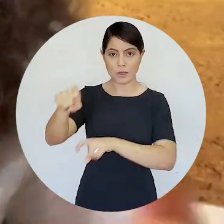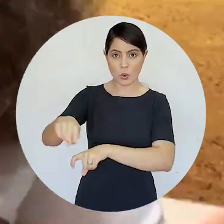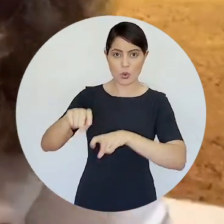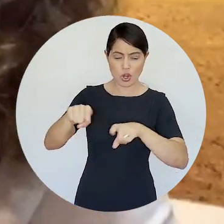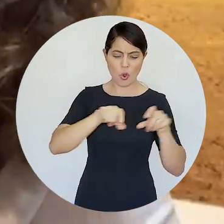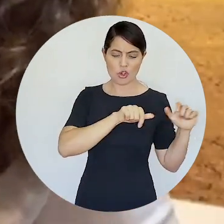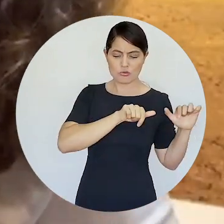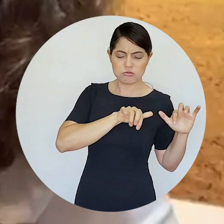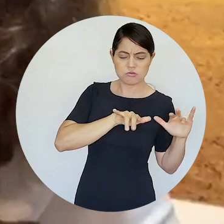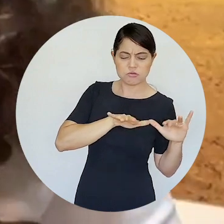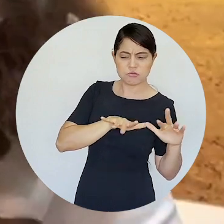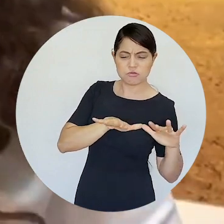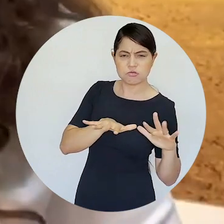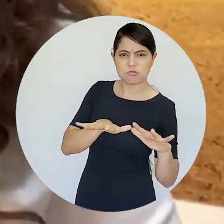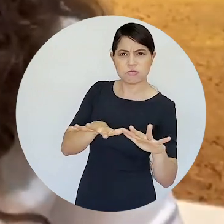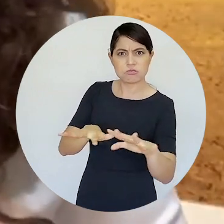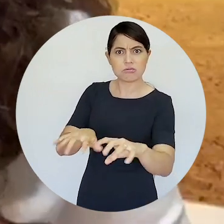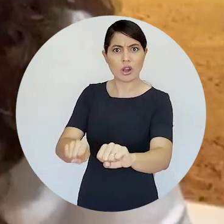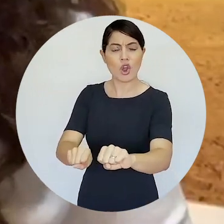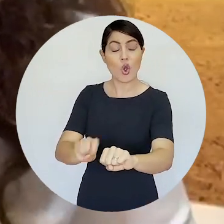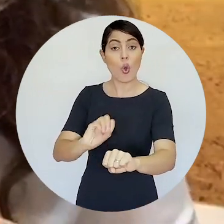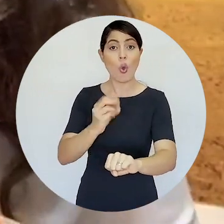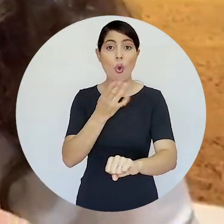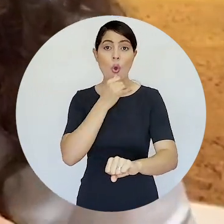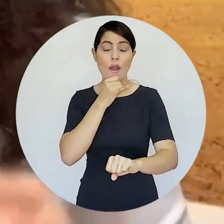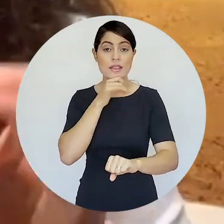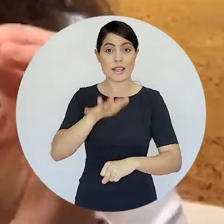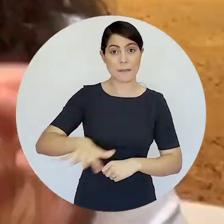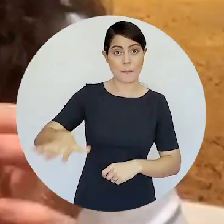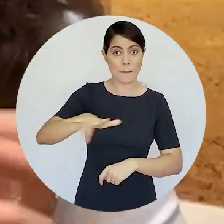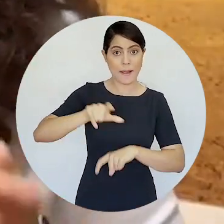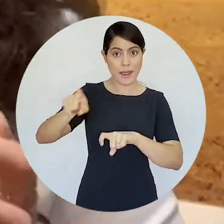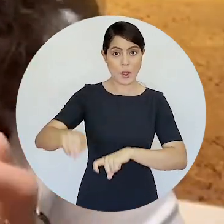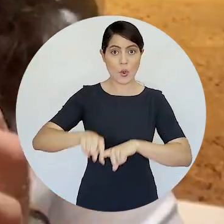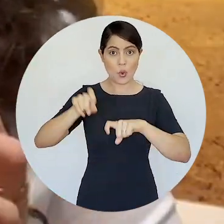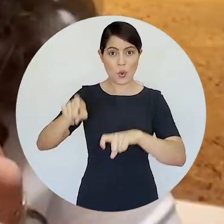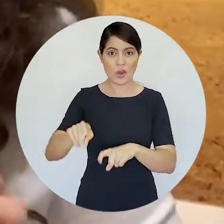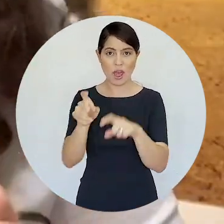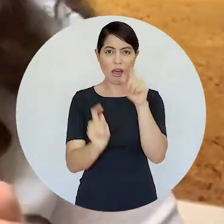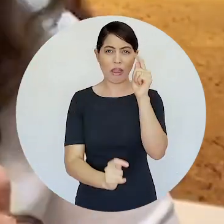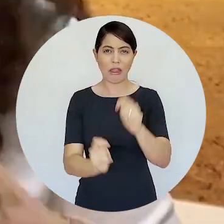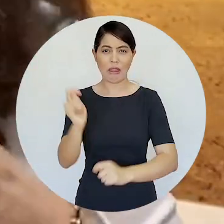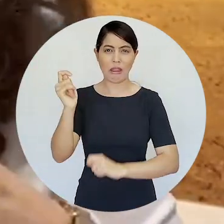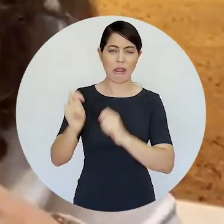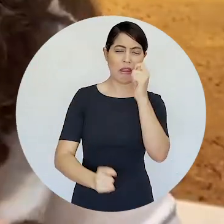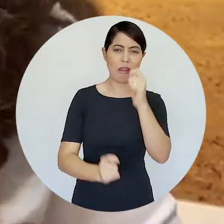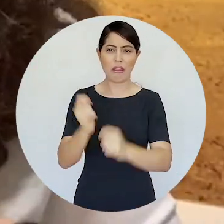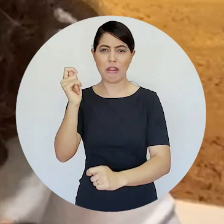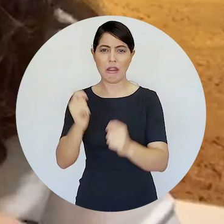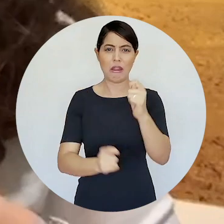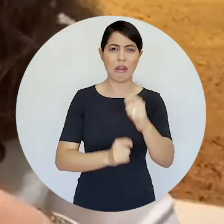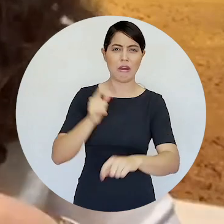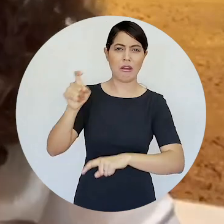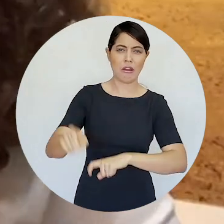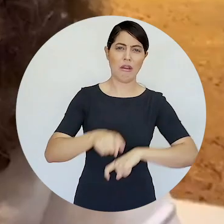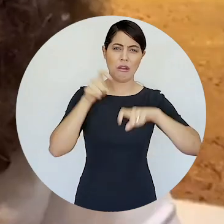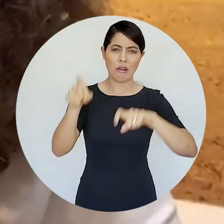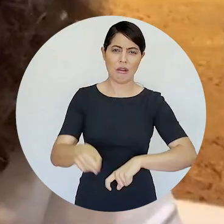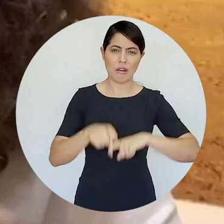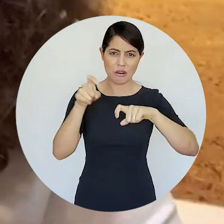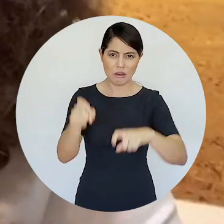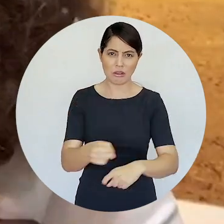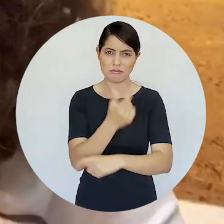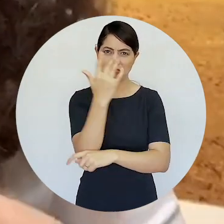urbano em direção à área rural, seja pelo êxodo rural, notadamente marcado pela produção agrária